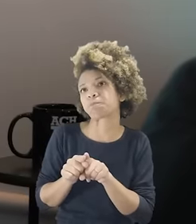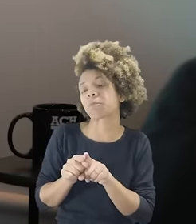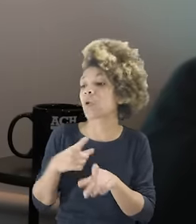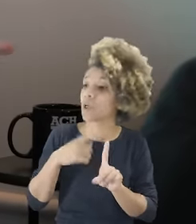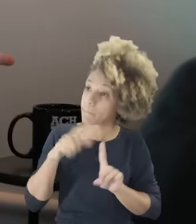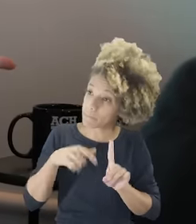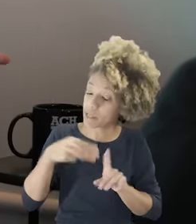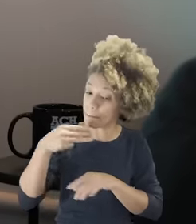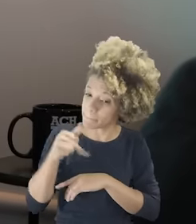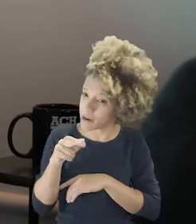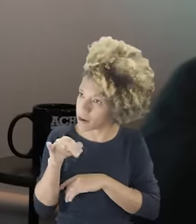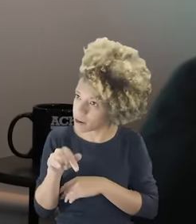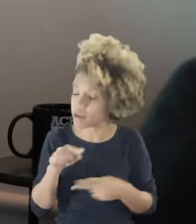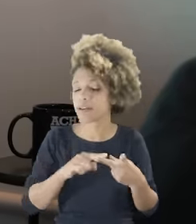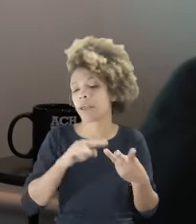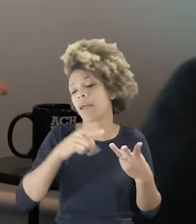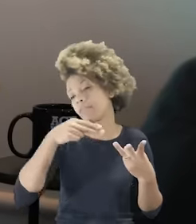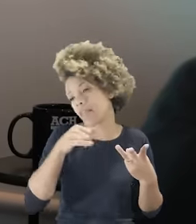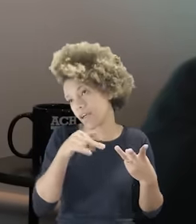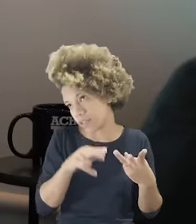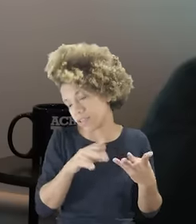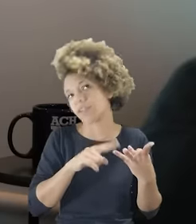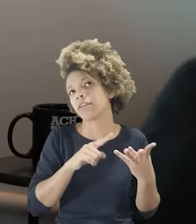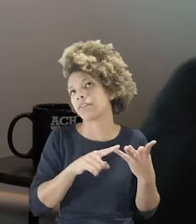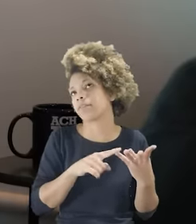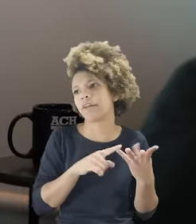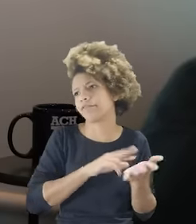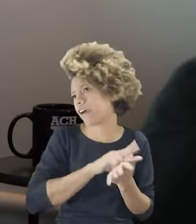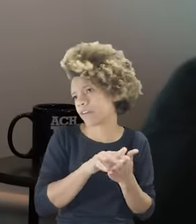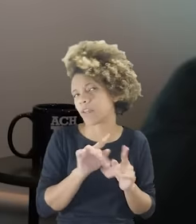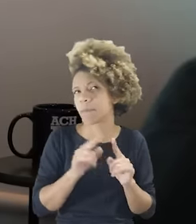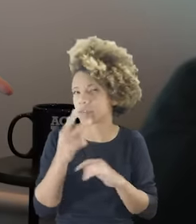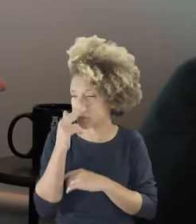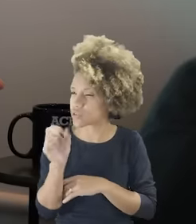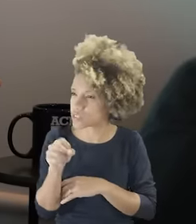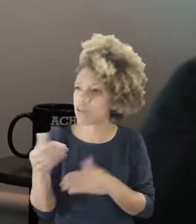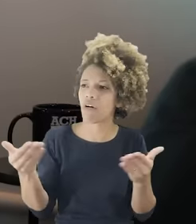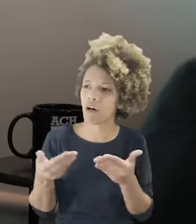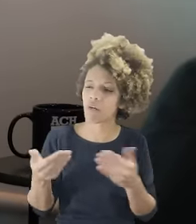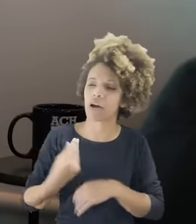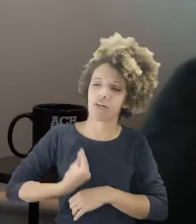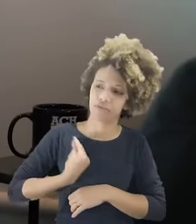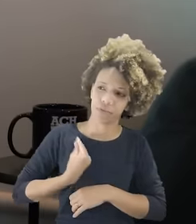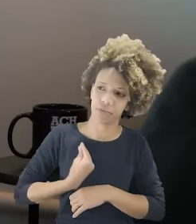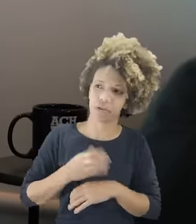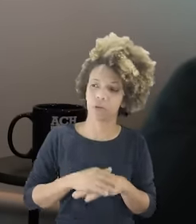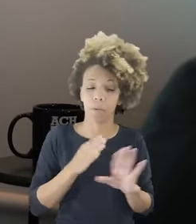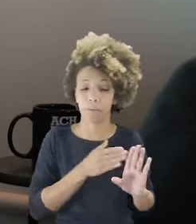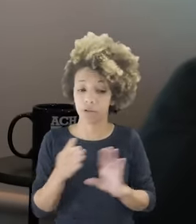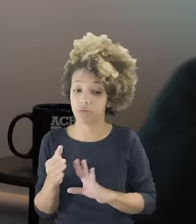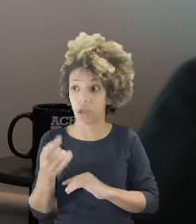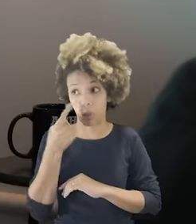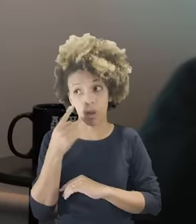eu tenho a personagem que é a Marlene que eu ainda faço no show tem não sei o quê então mas acho que sim Acho que agora eu tô vivendo muito